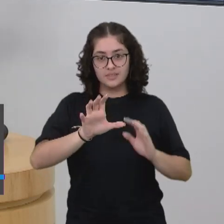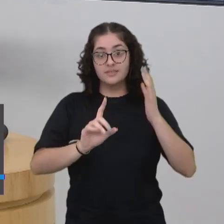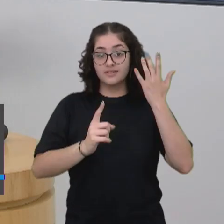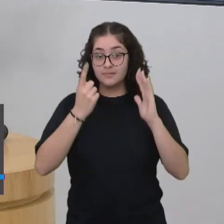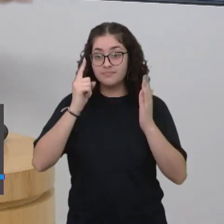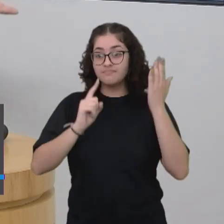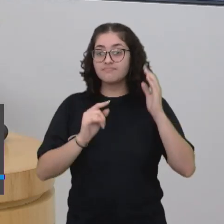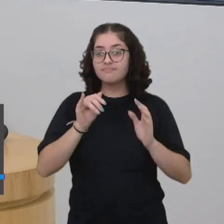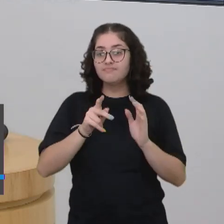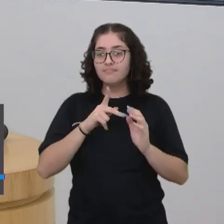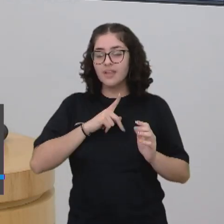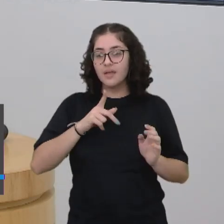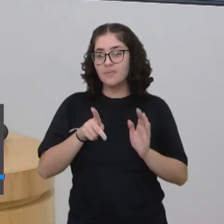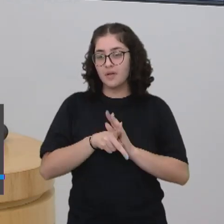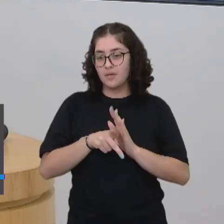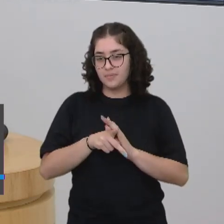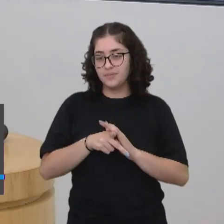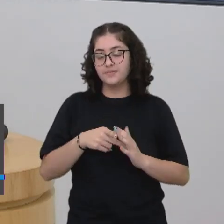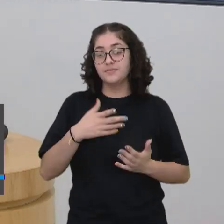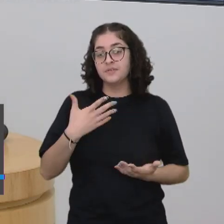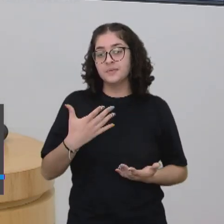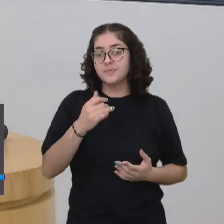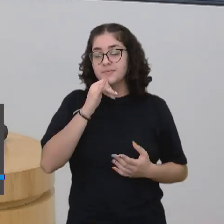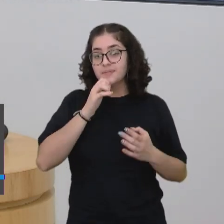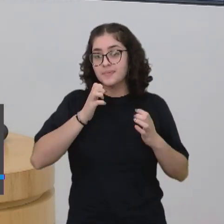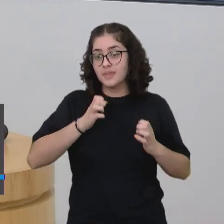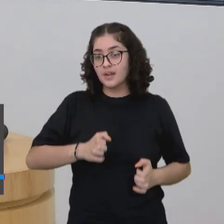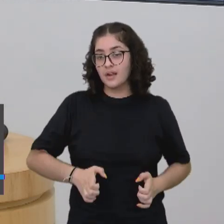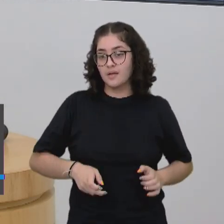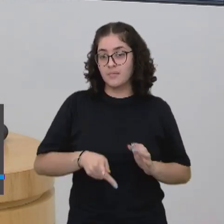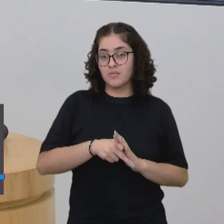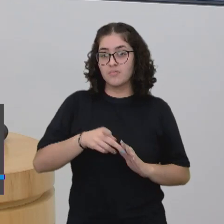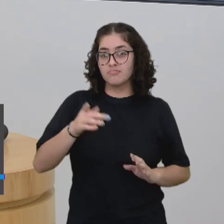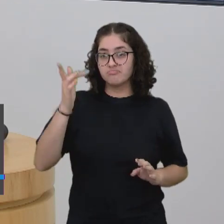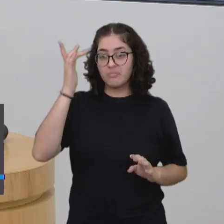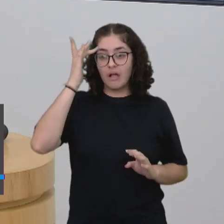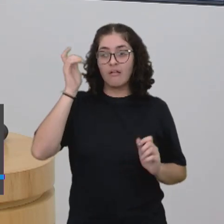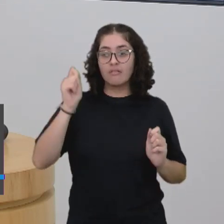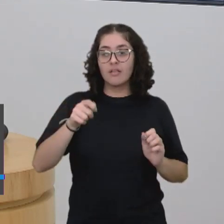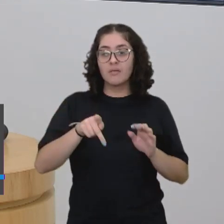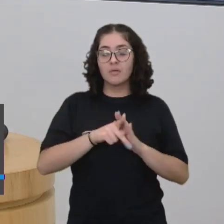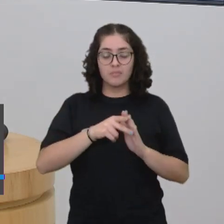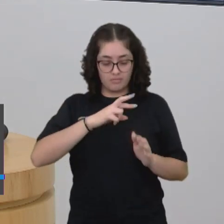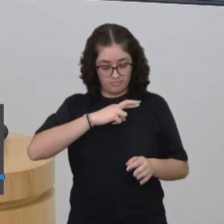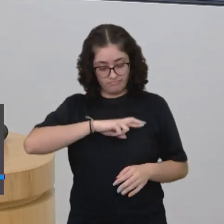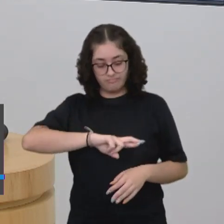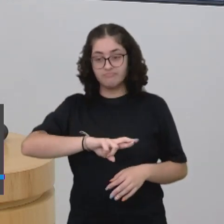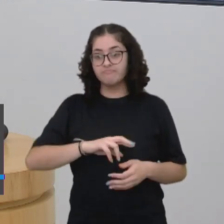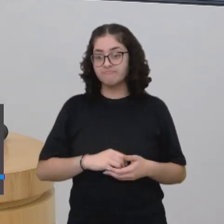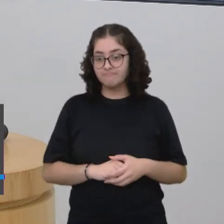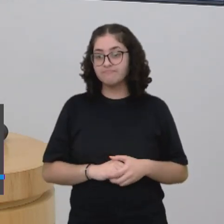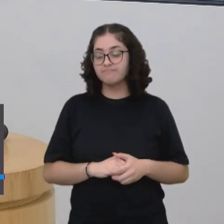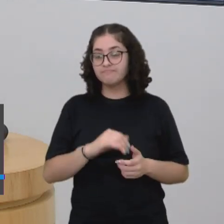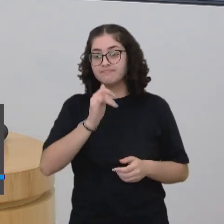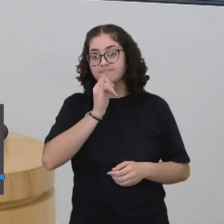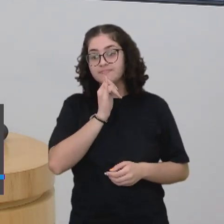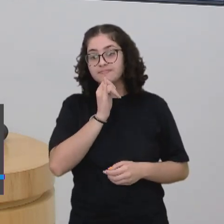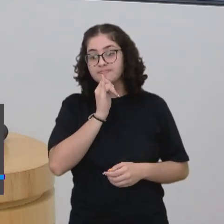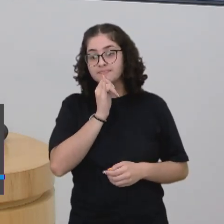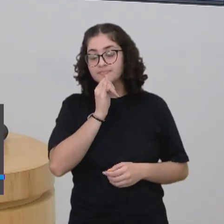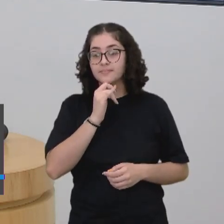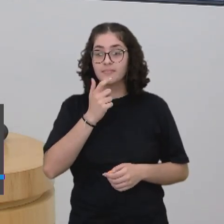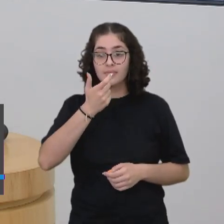suas motivações, têm isso. Principalmente, eu acho que a moral, eu acho que a gente pode trazer bastante o aspecto religioso, né? Então, por